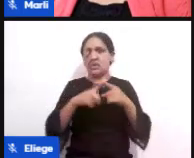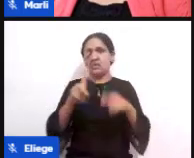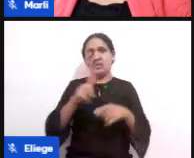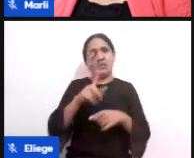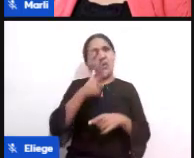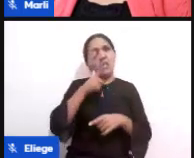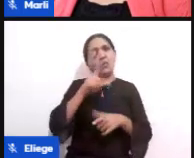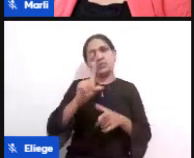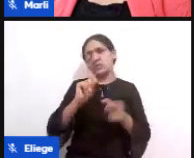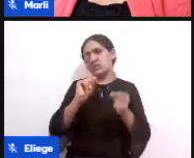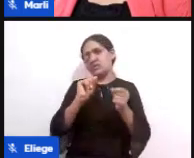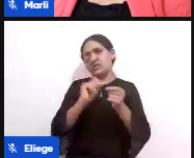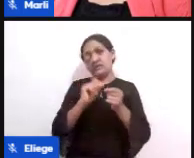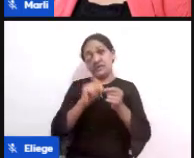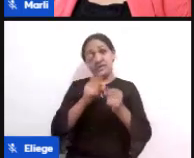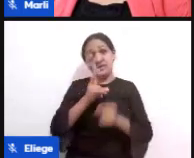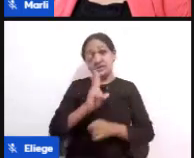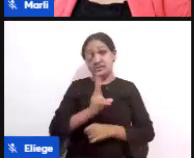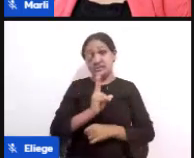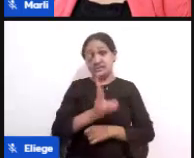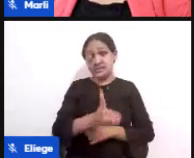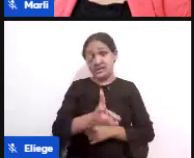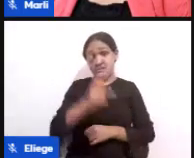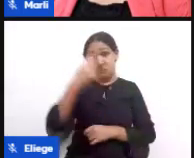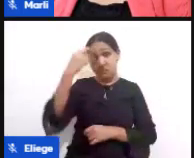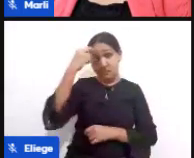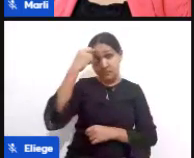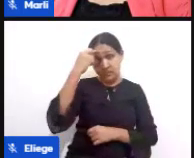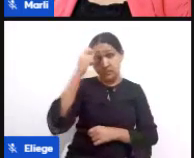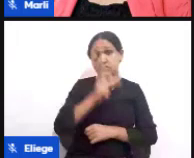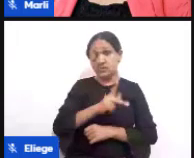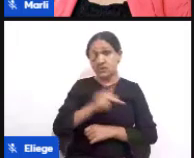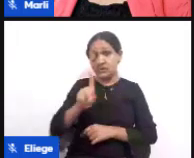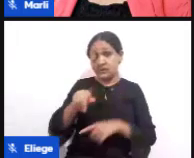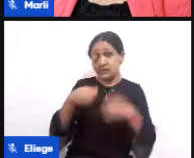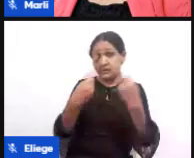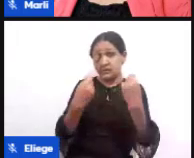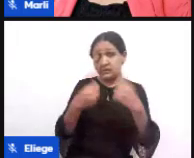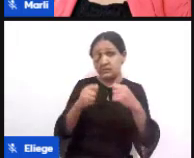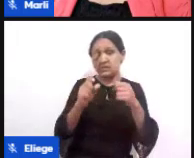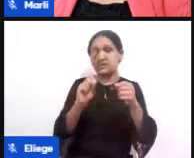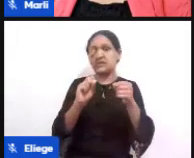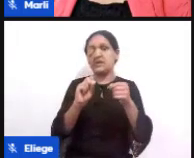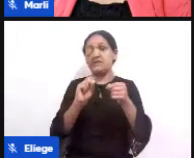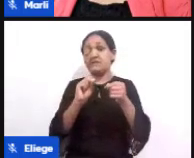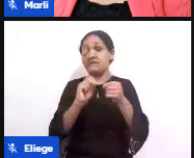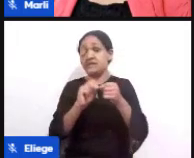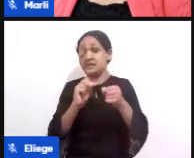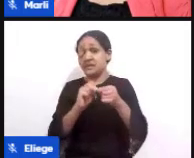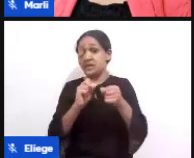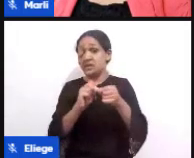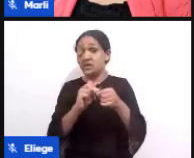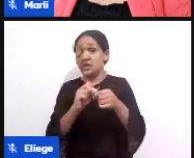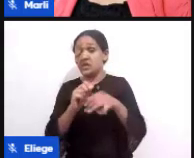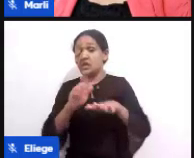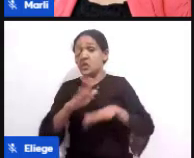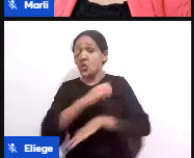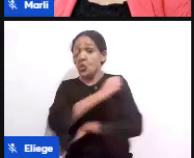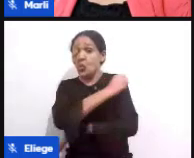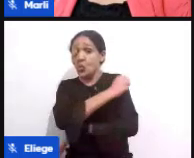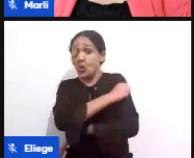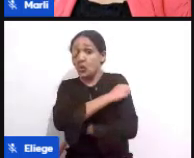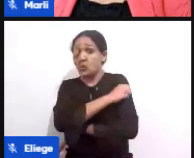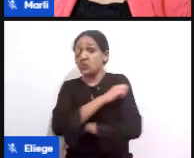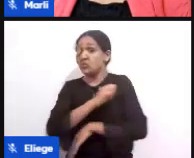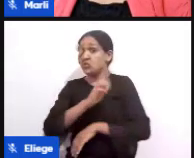Então, sempre pensando que o professor tem que partir daquilo que o aluno, de alguma forma, já sabe sobre o